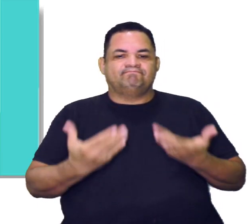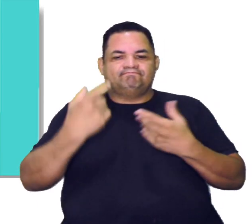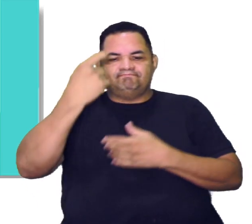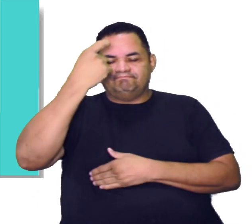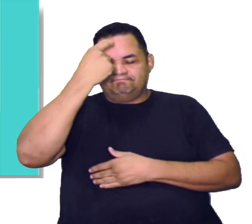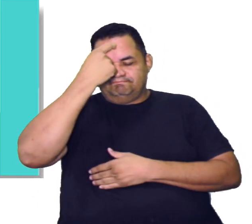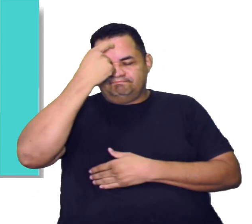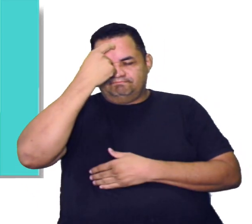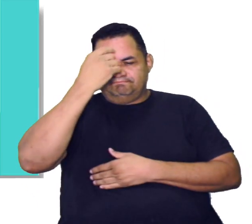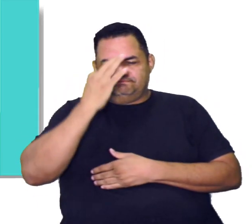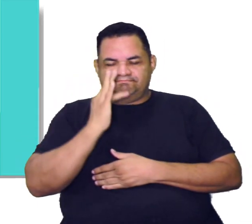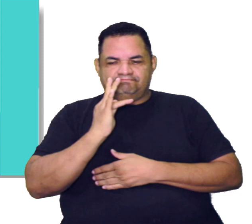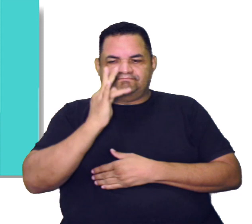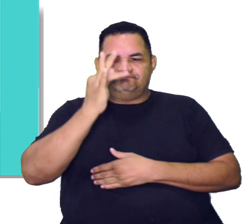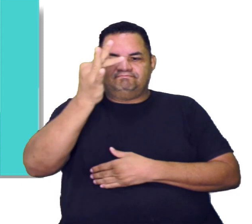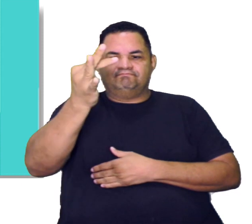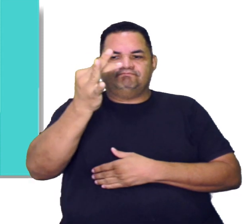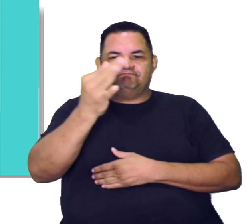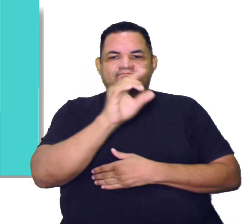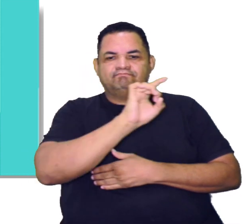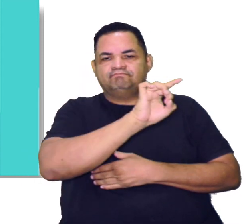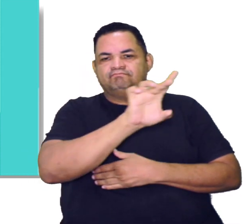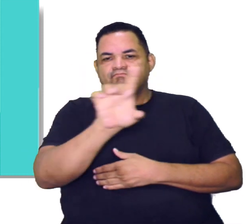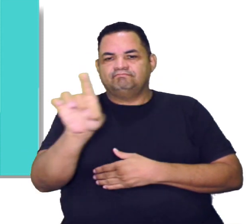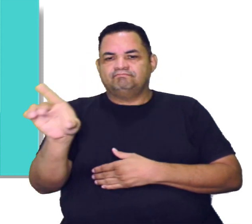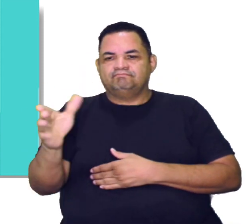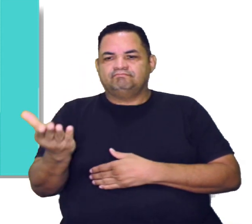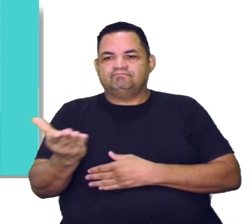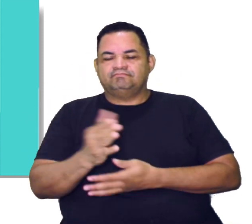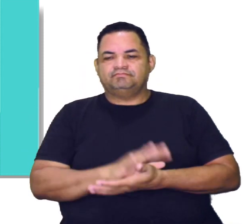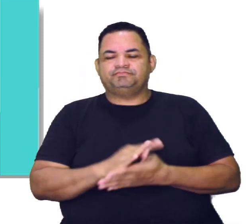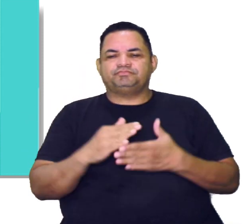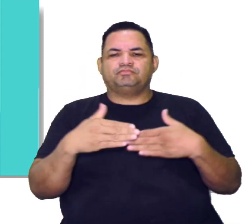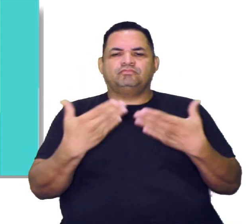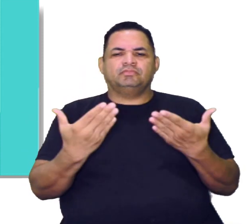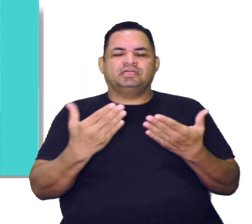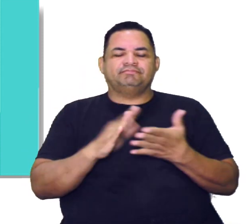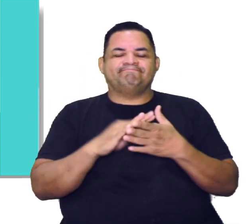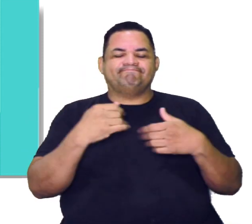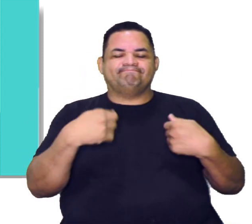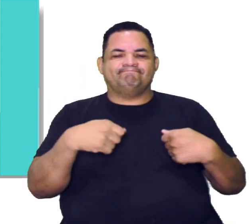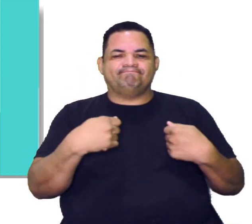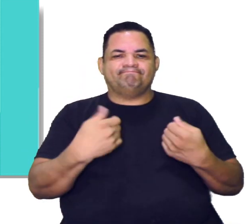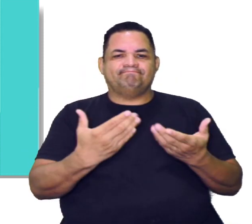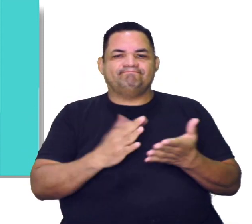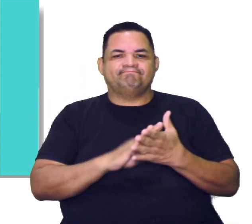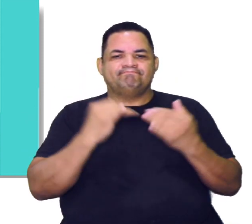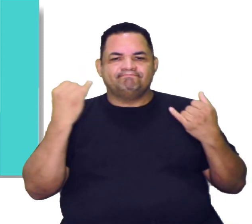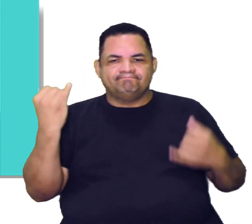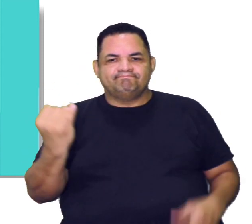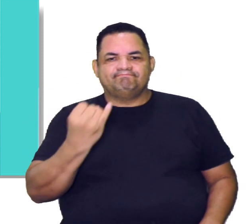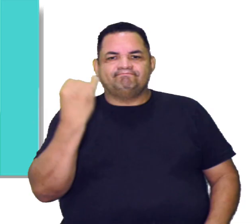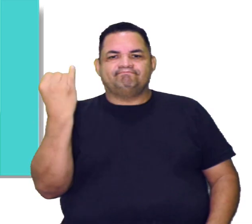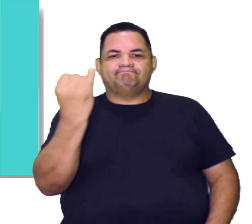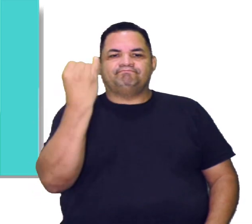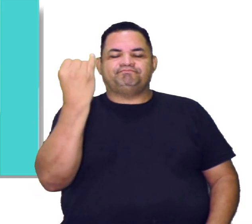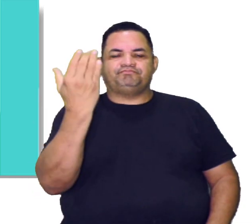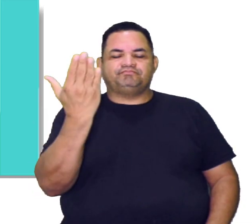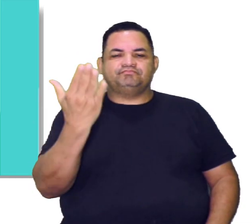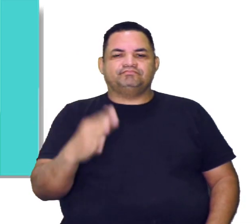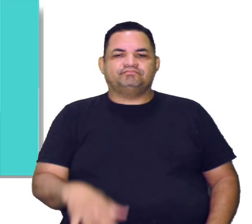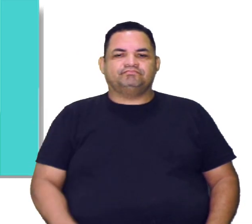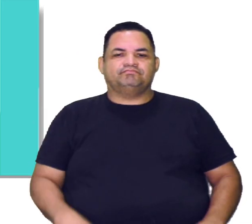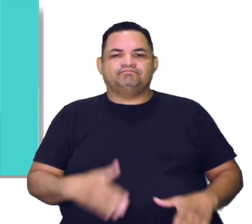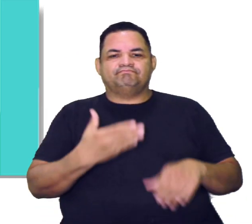a conscientização sobre o futuro de vocês. O quanto que a gente precisa dar de importância aí